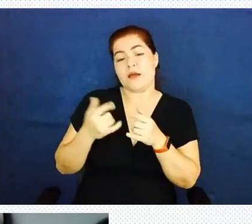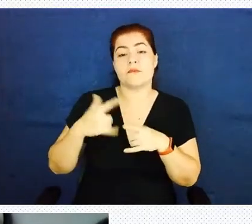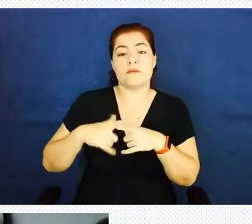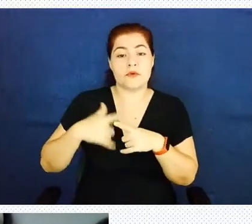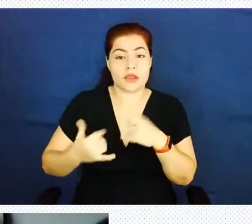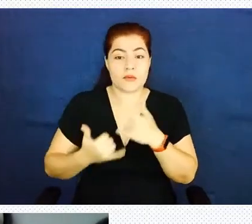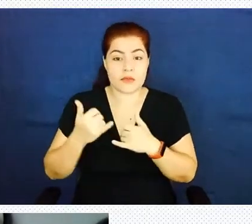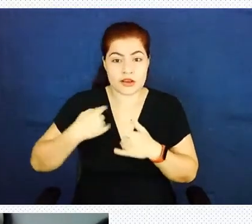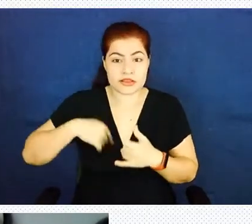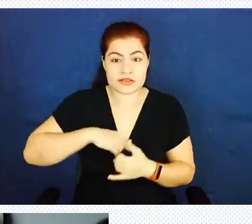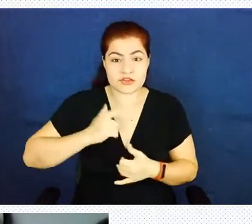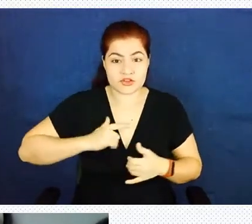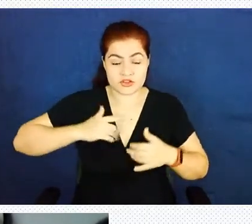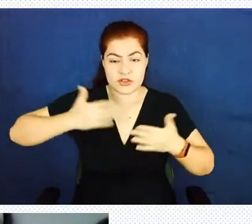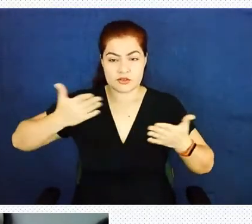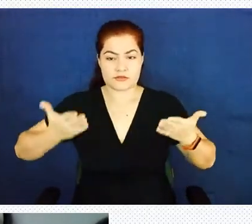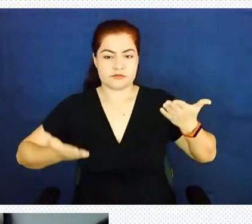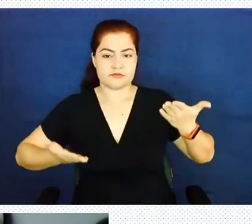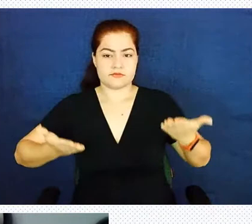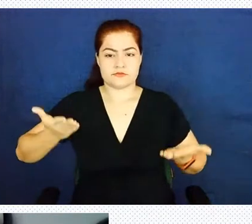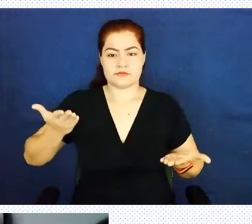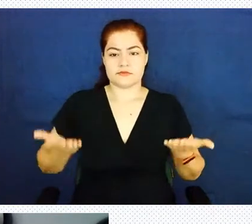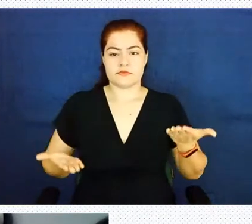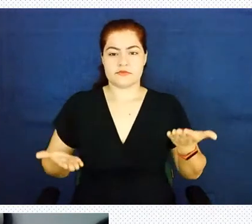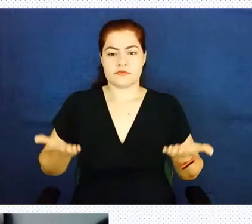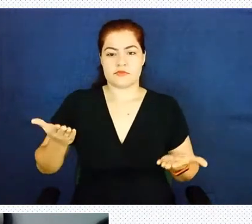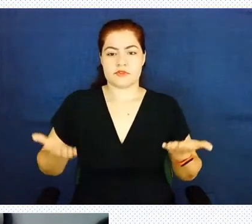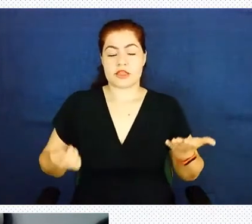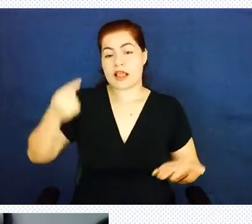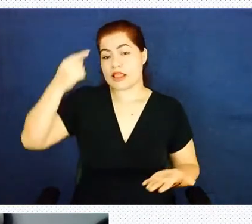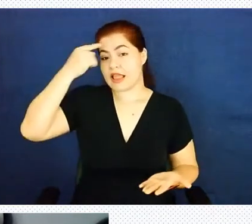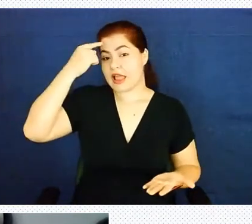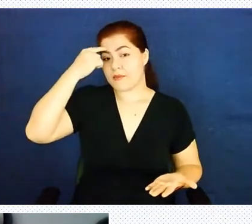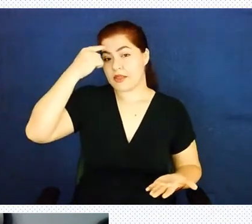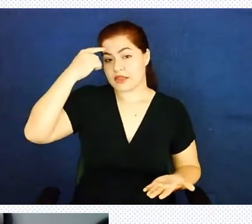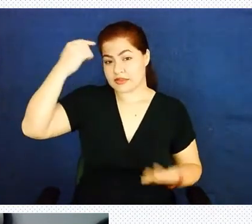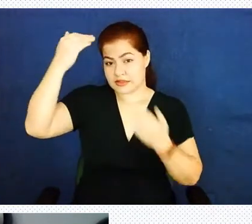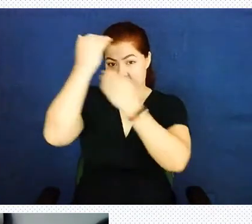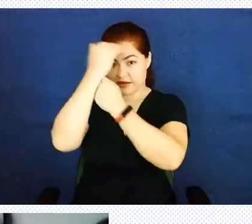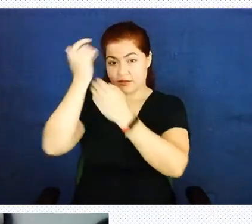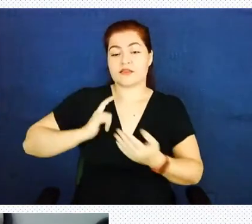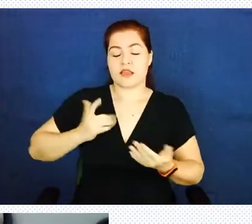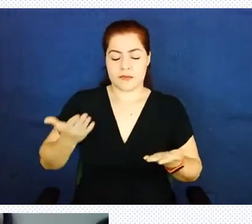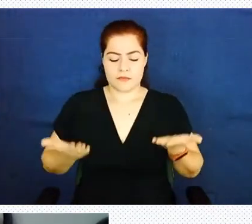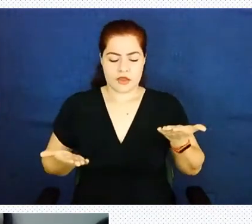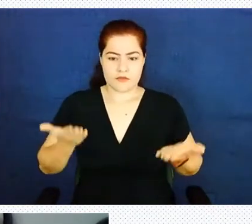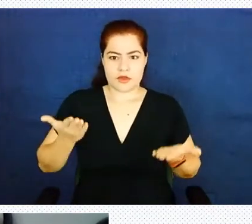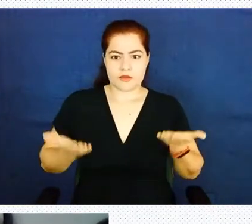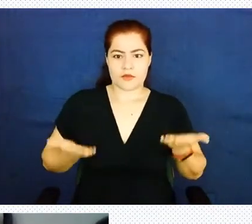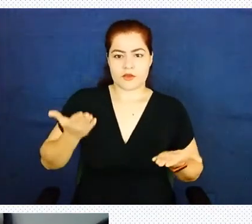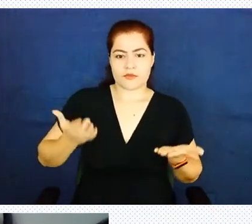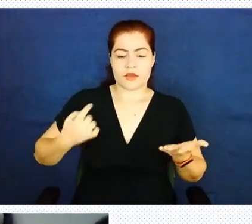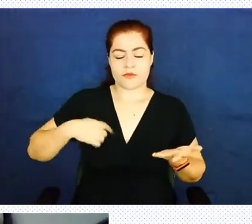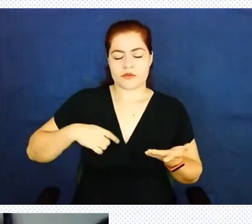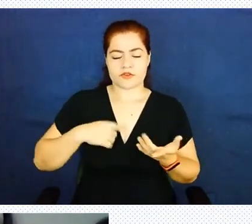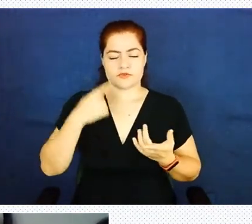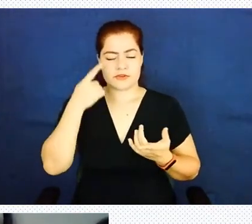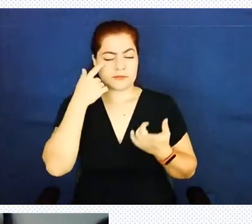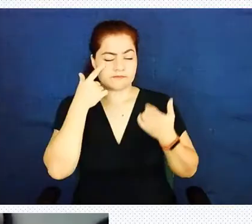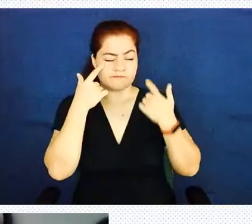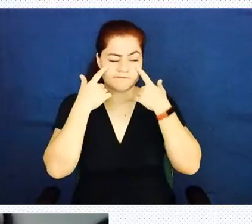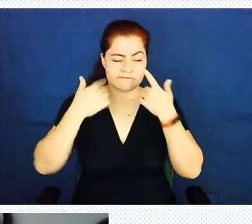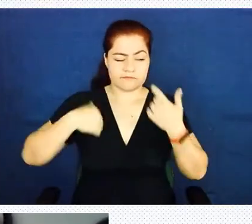uma balança dentro da nossa cabeça para estar medindo as ações, as dos outros e as nossas, né? Mas isso